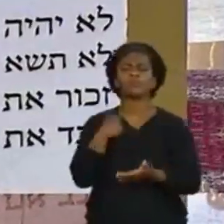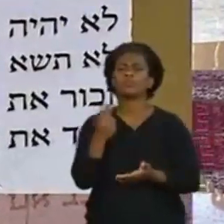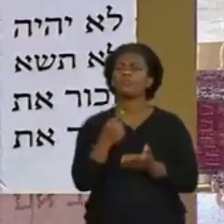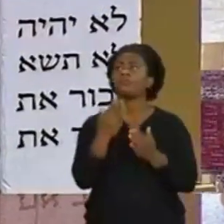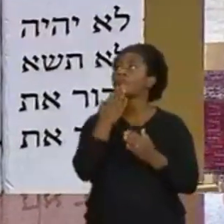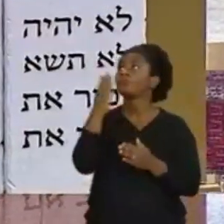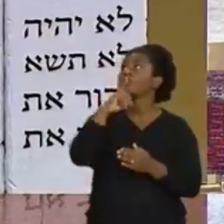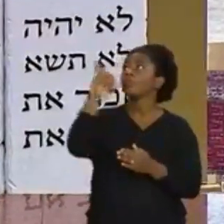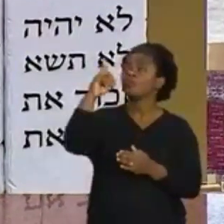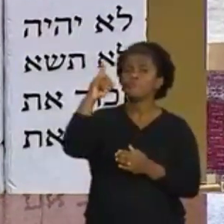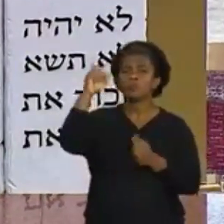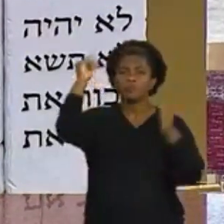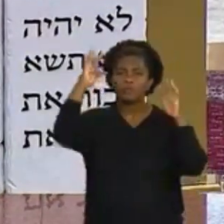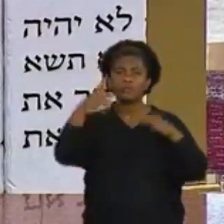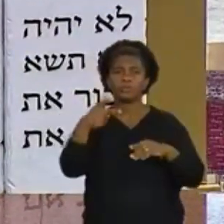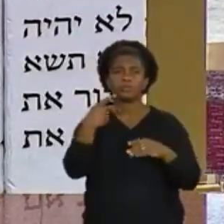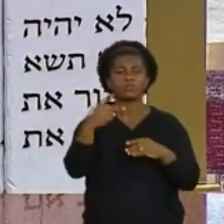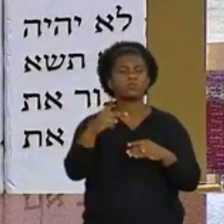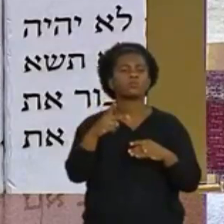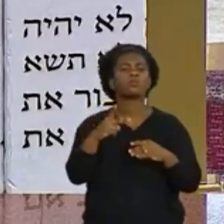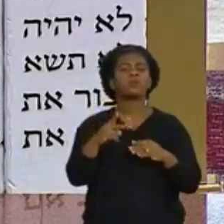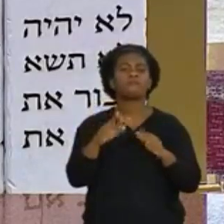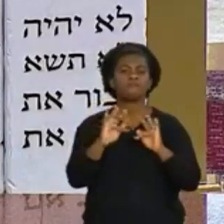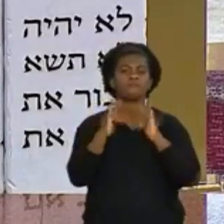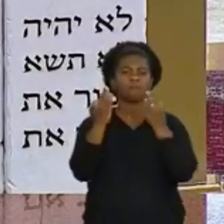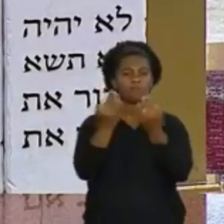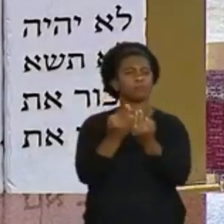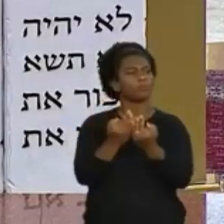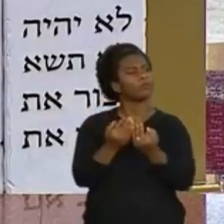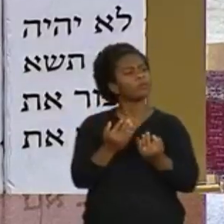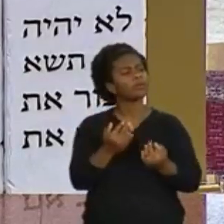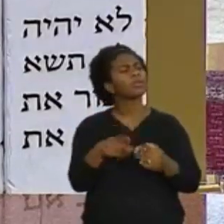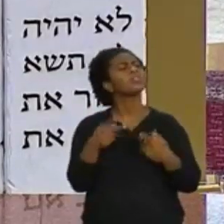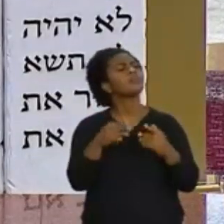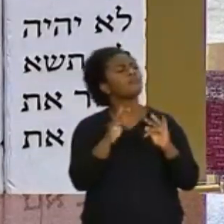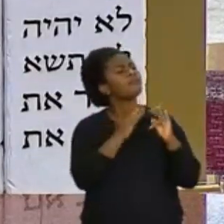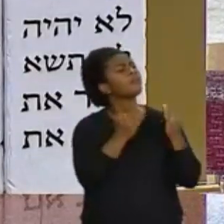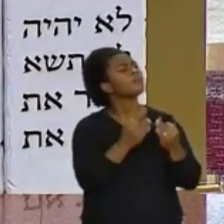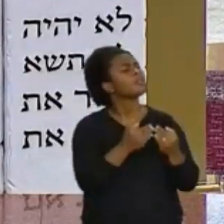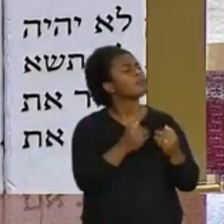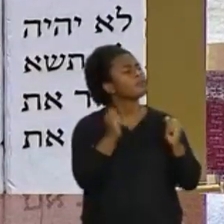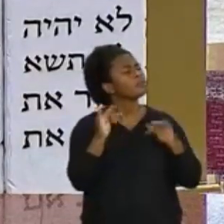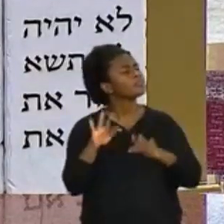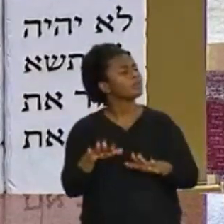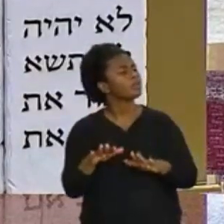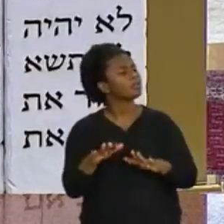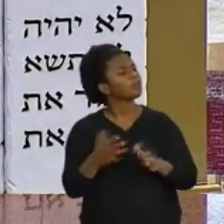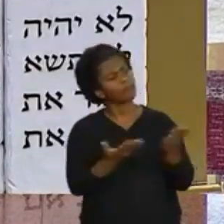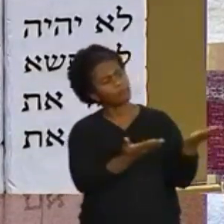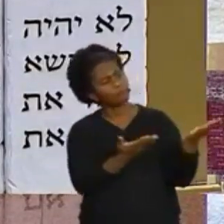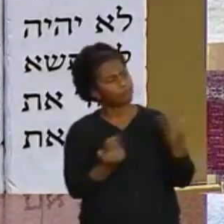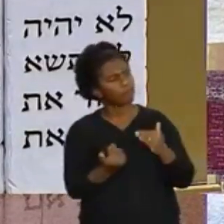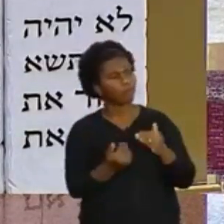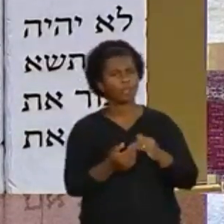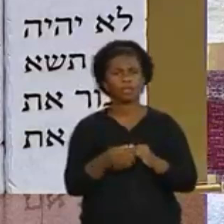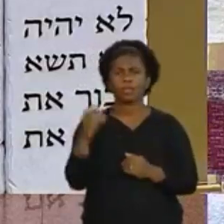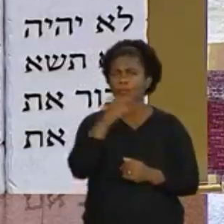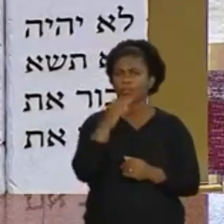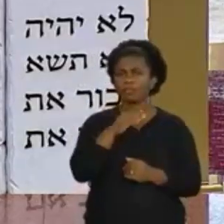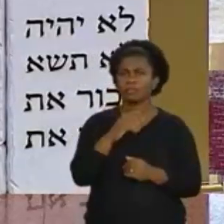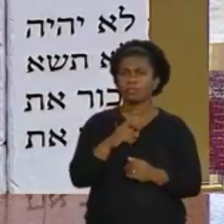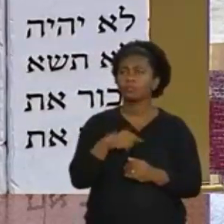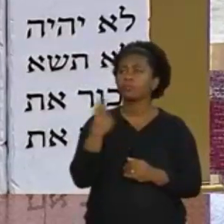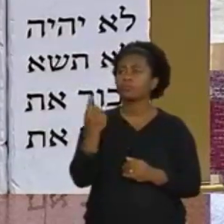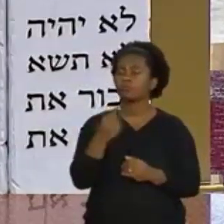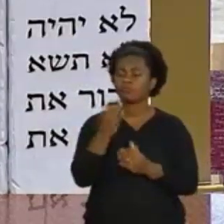Deus para que abençoe seu lar. Cadê aquela família abençoada? Sobe aqui rapidinho, por favor. Vamos estender as mãos para a